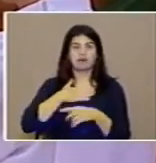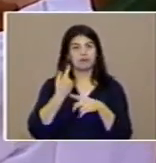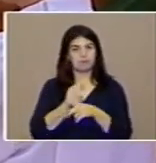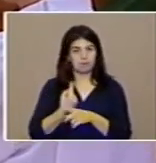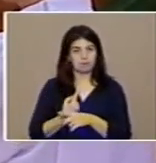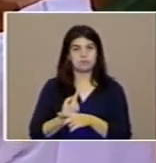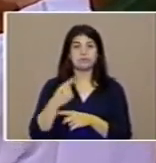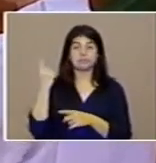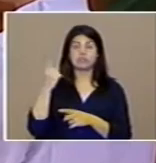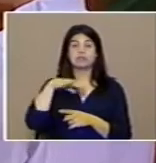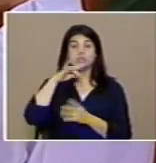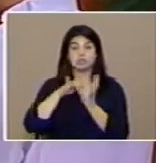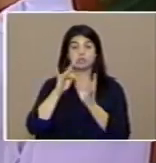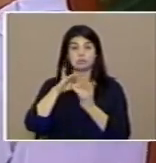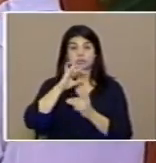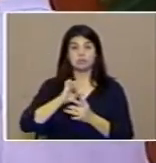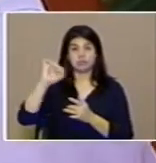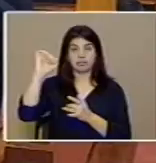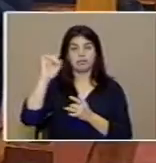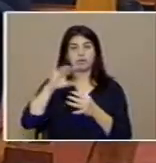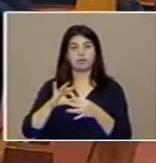na unidade do Espírito Santo